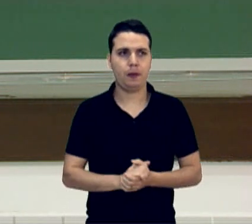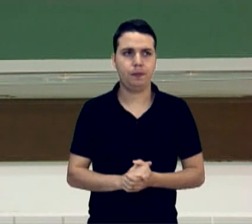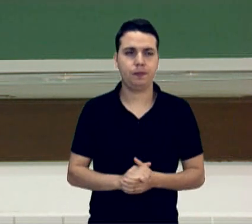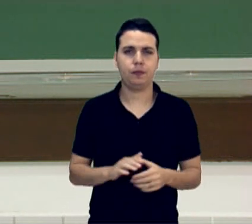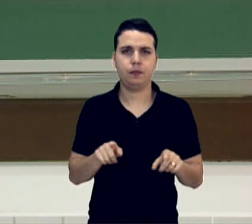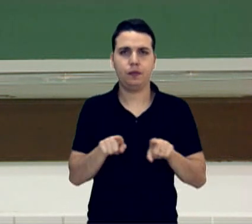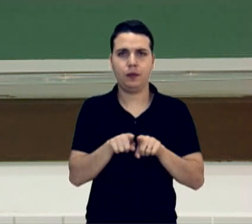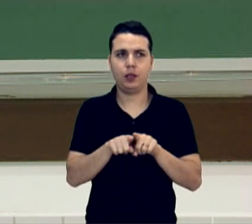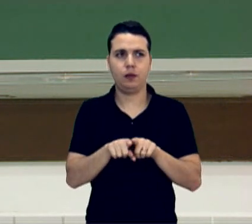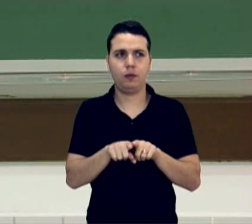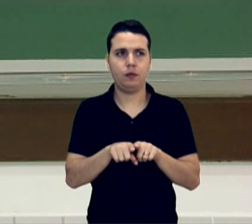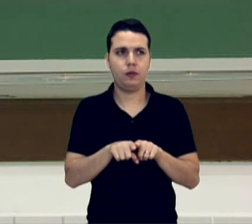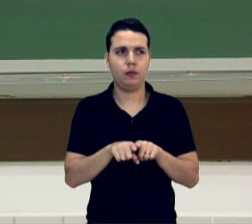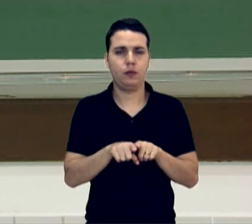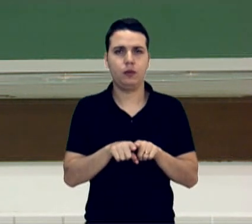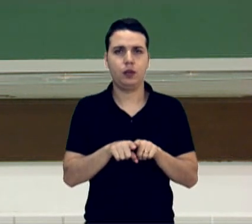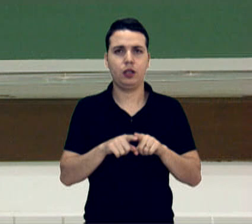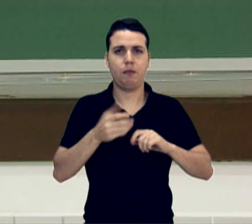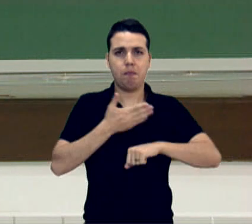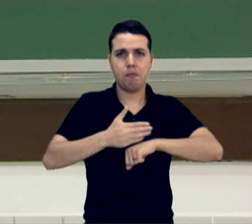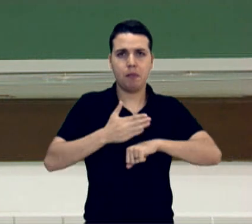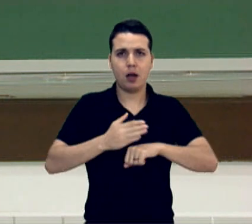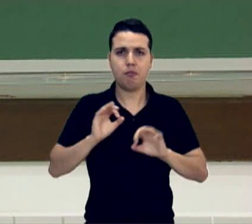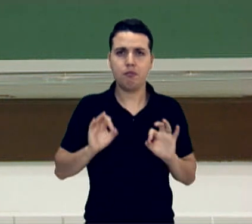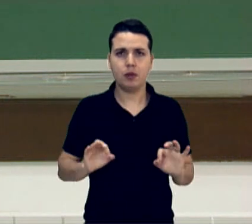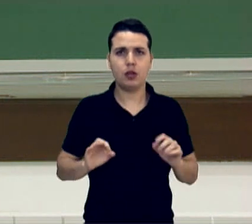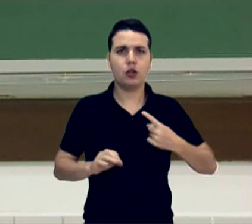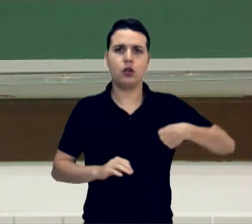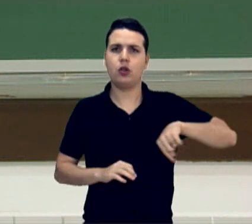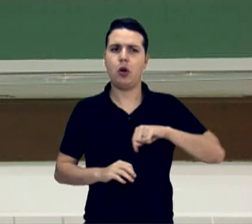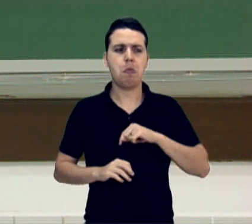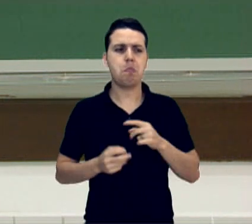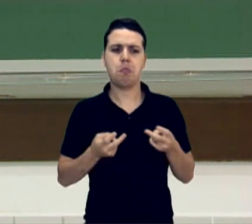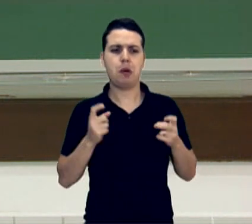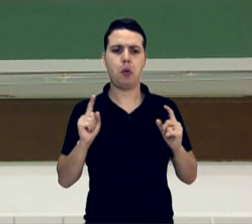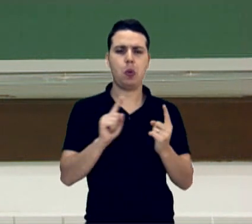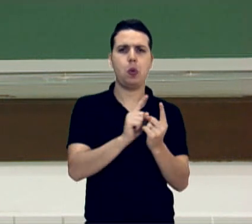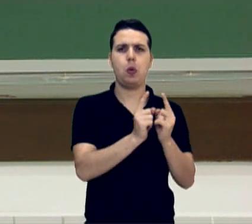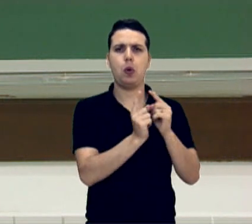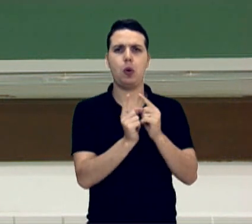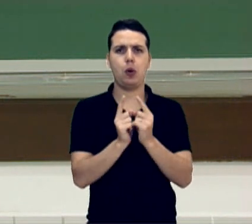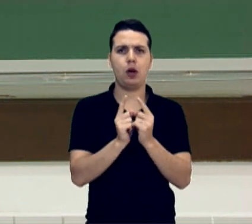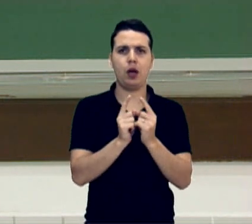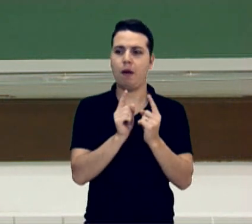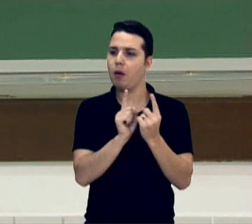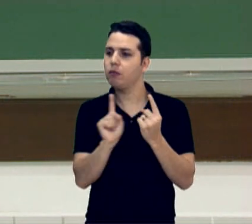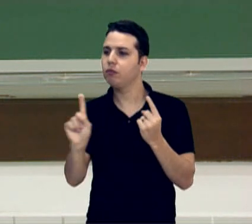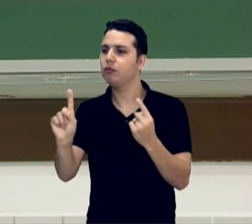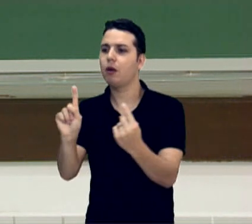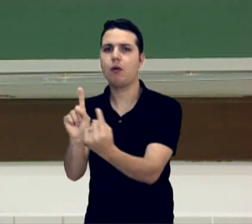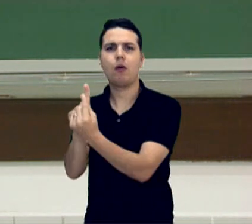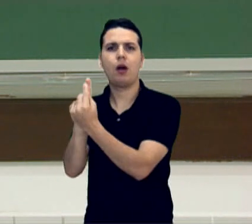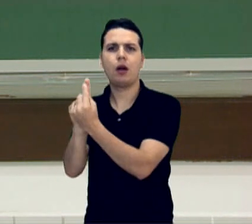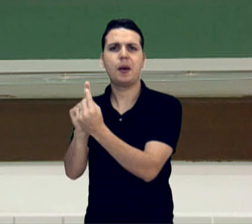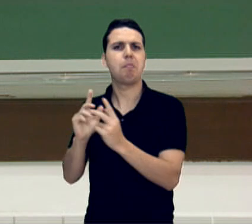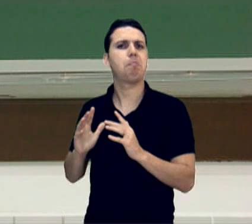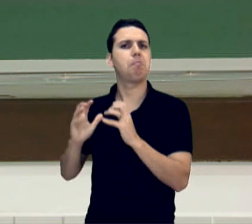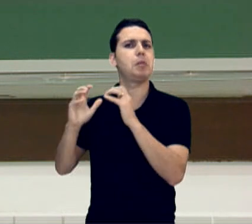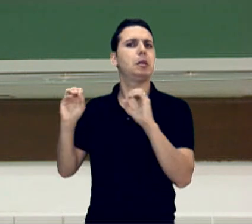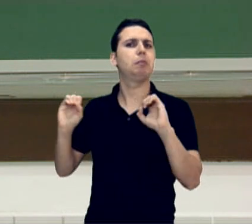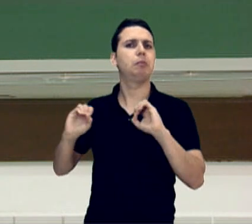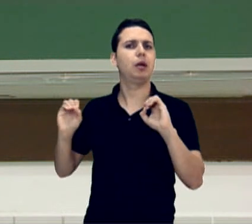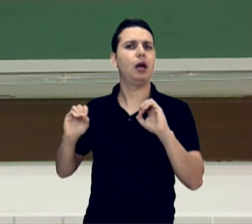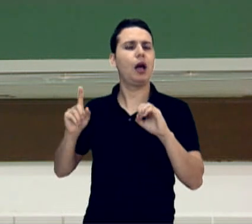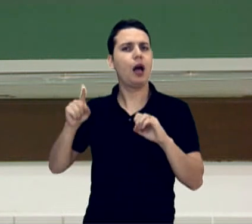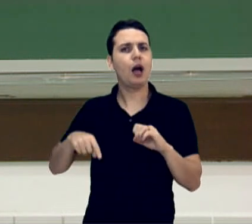Inclusive, na prática mesmo, a gente não observa briga de casais, você dançou com a fulana, você dançou com o fulano. Não,